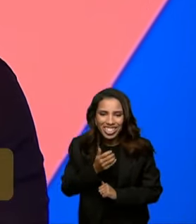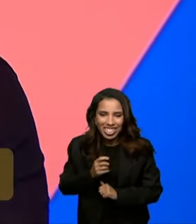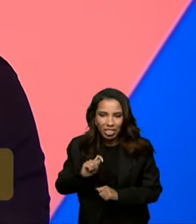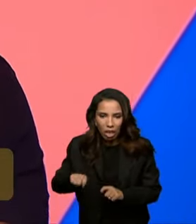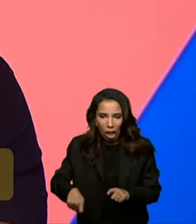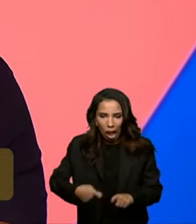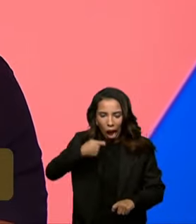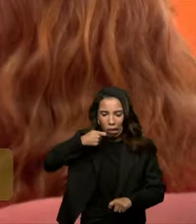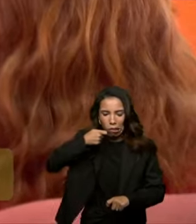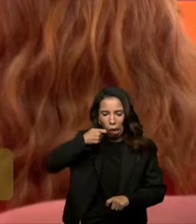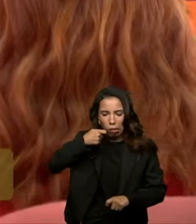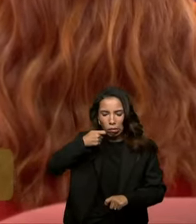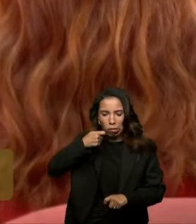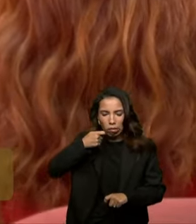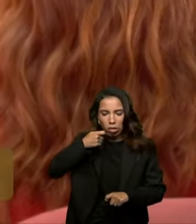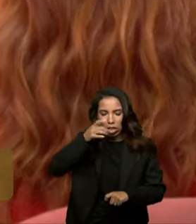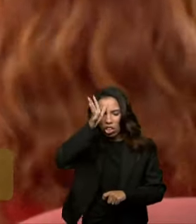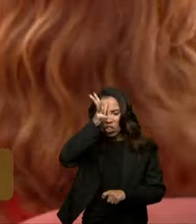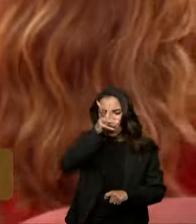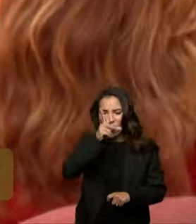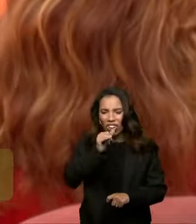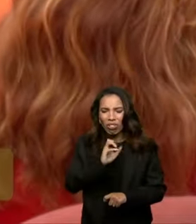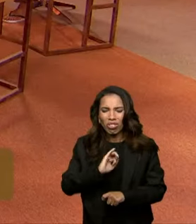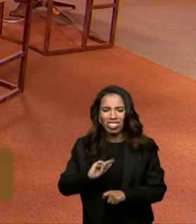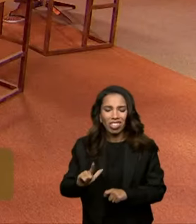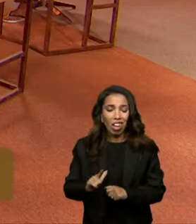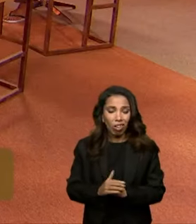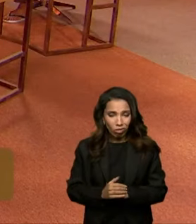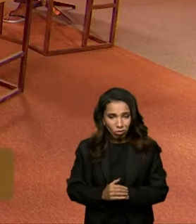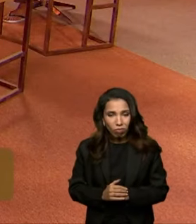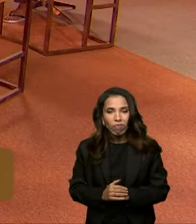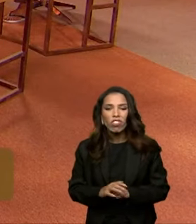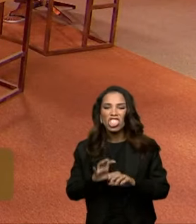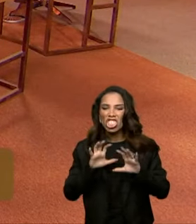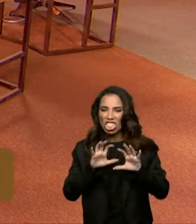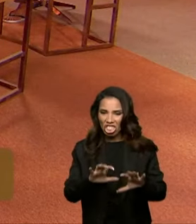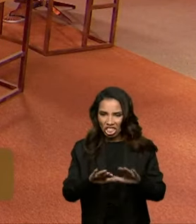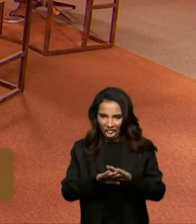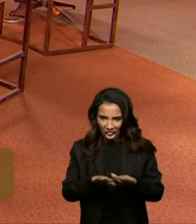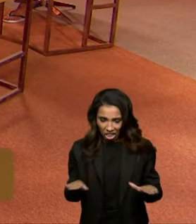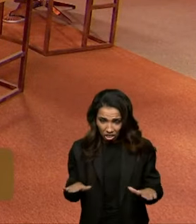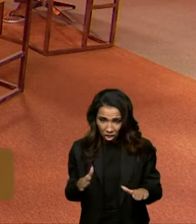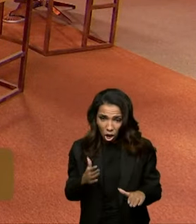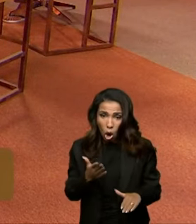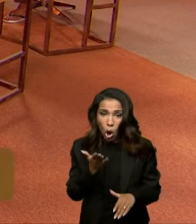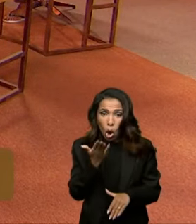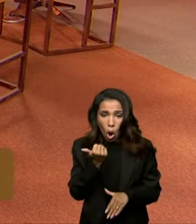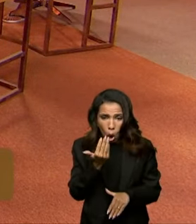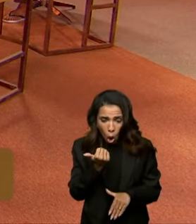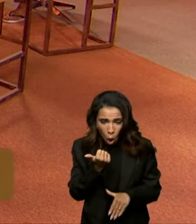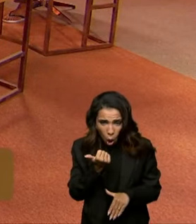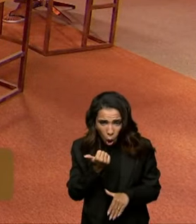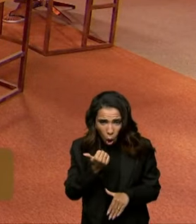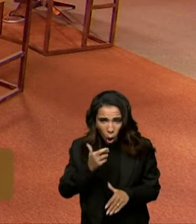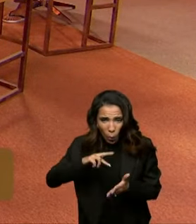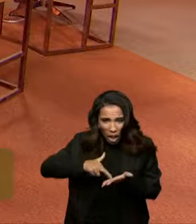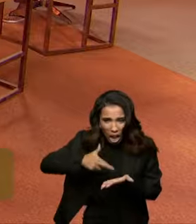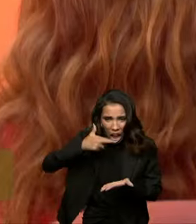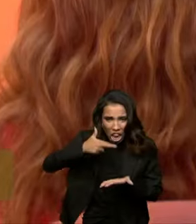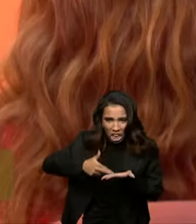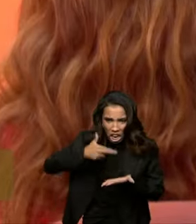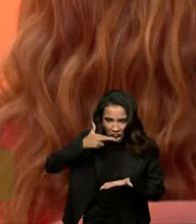Maria. E o frango salgado. É, desse modelo. Mas é nesse grau. Mas para quem gosta de comida japonesa, sushi, sashimi,